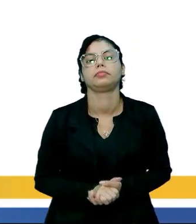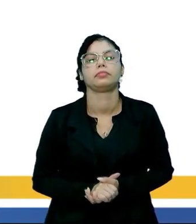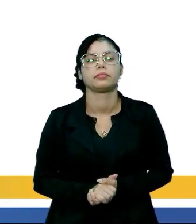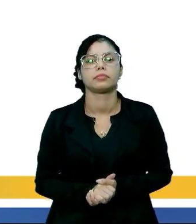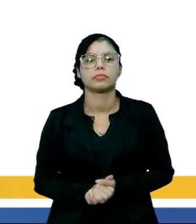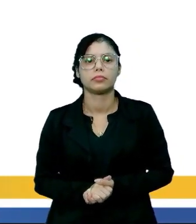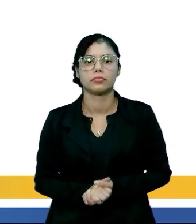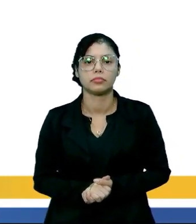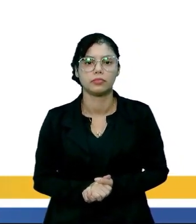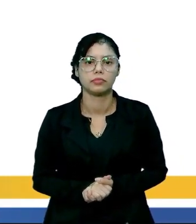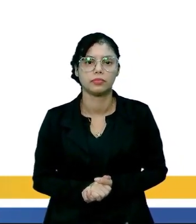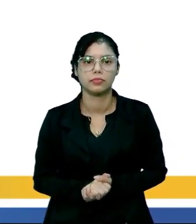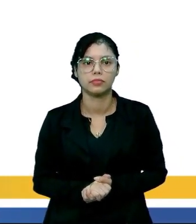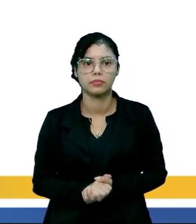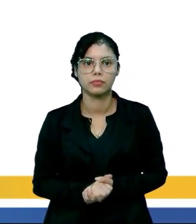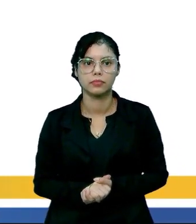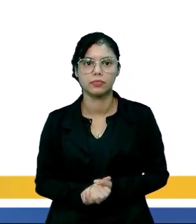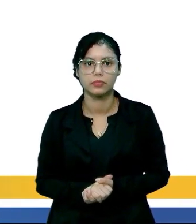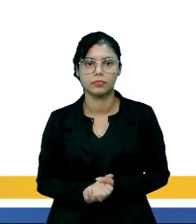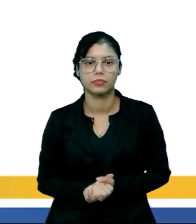continuando.